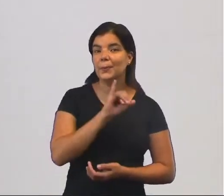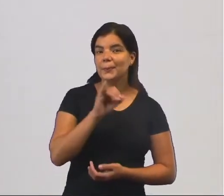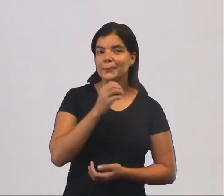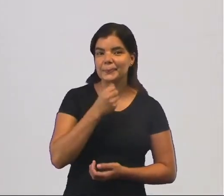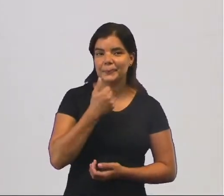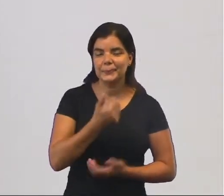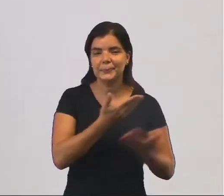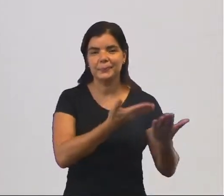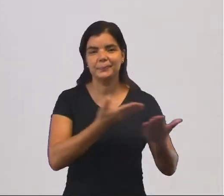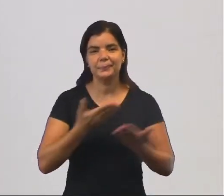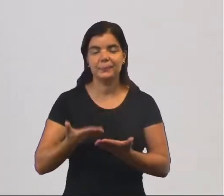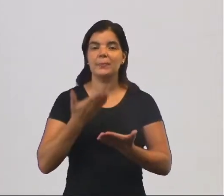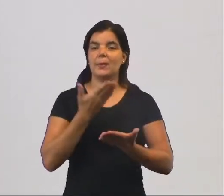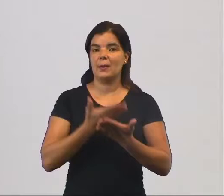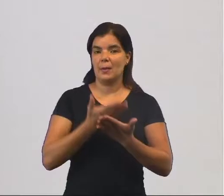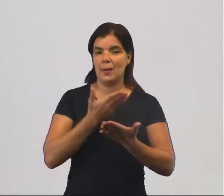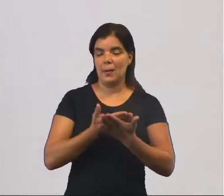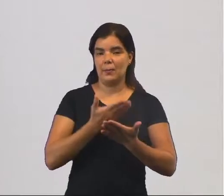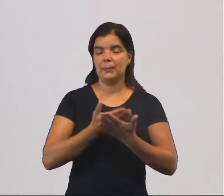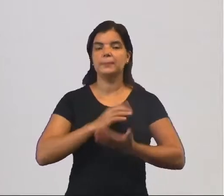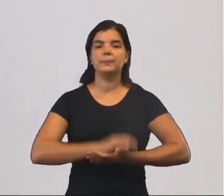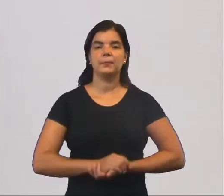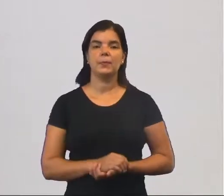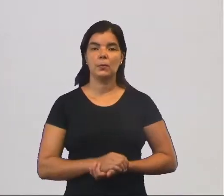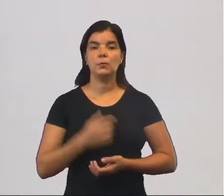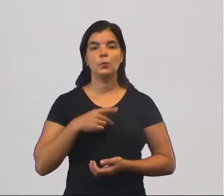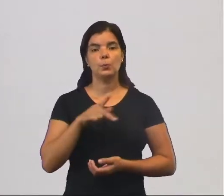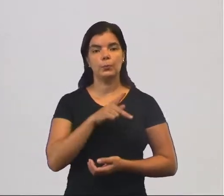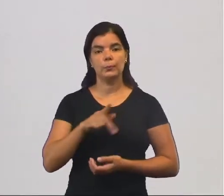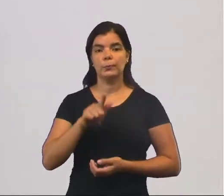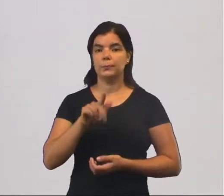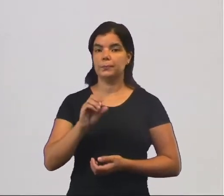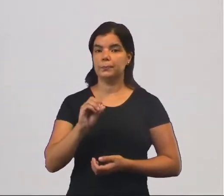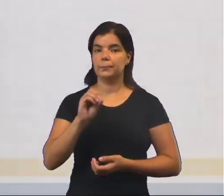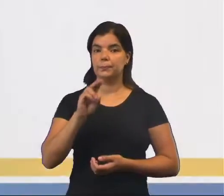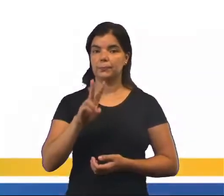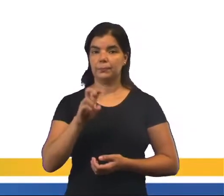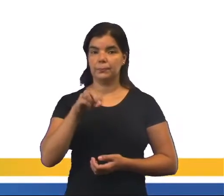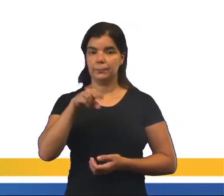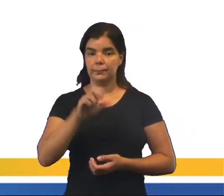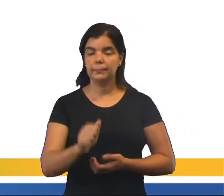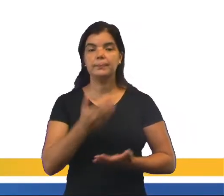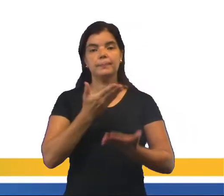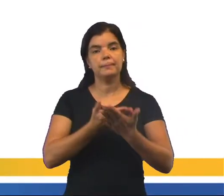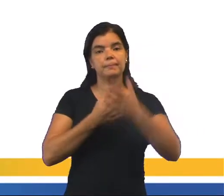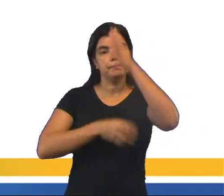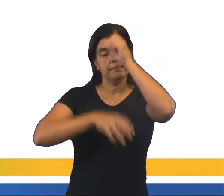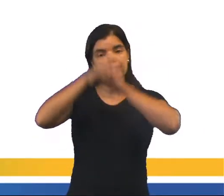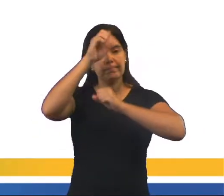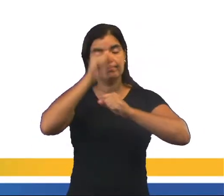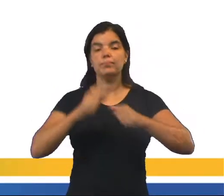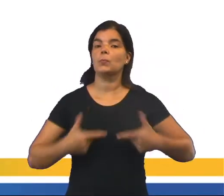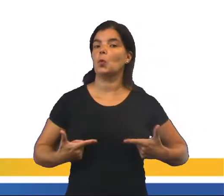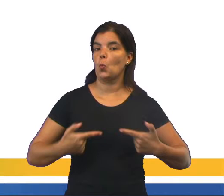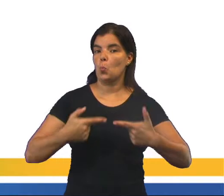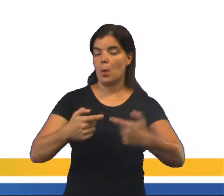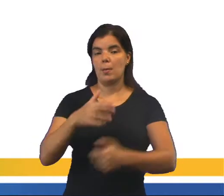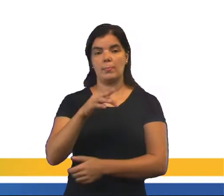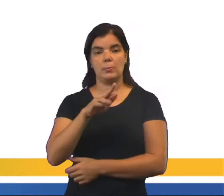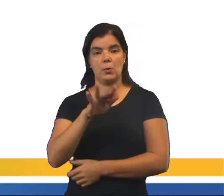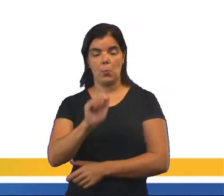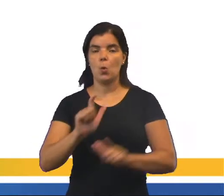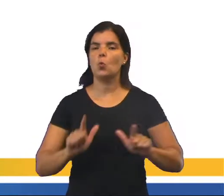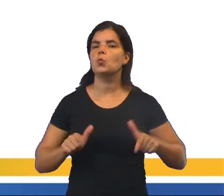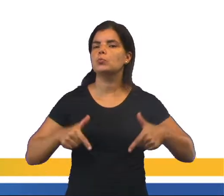Olá, pessoal! Sejam bem-vindos para mais uma aula. Eu sou a professora Giovana e hoje nós iremos aprender sobre a Guerra Fria, que foi